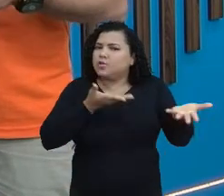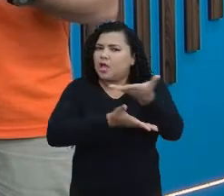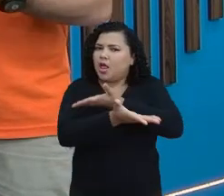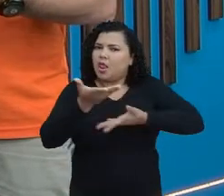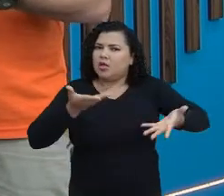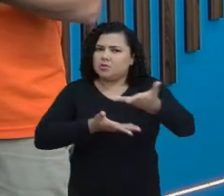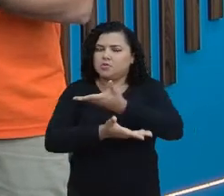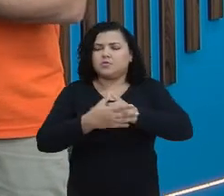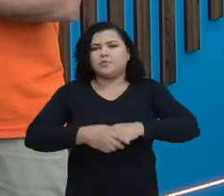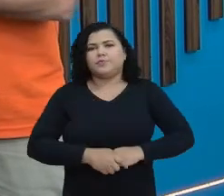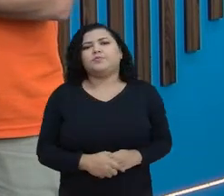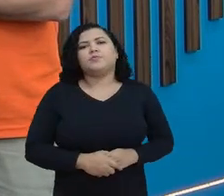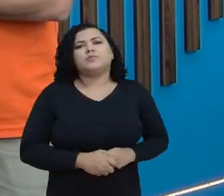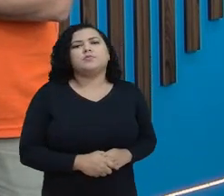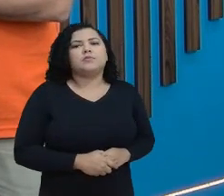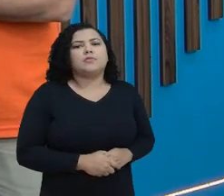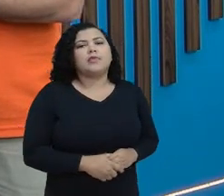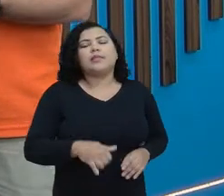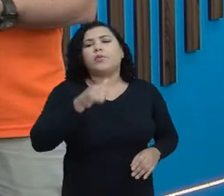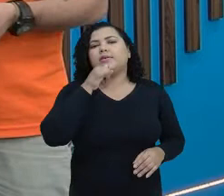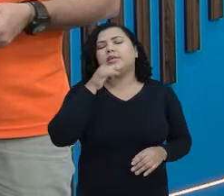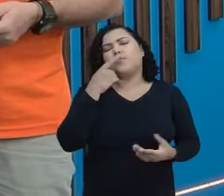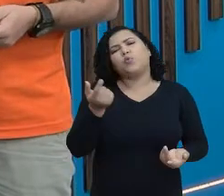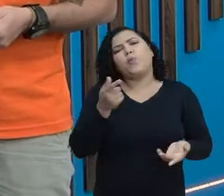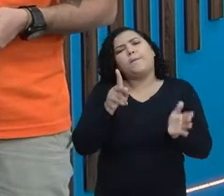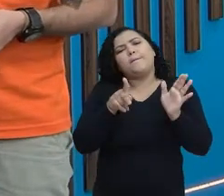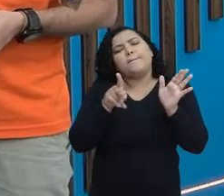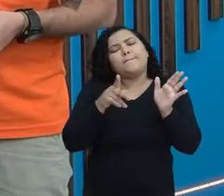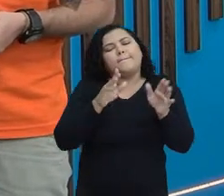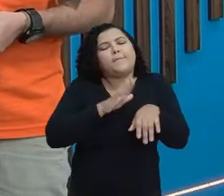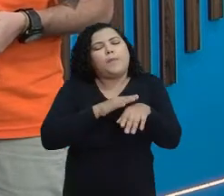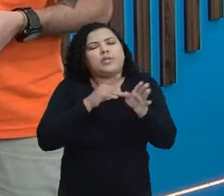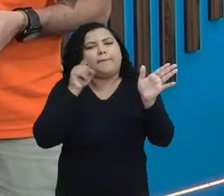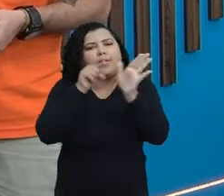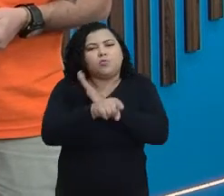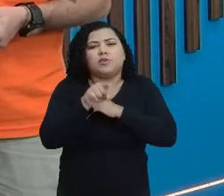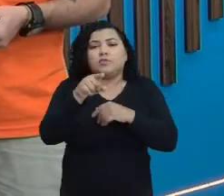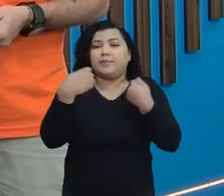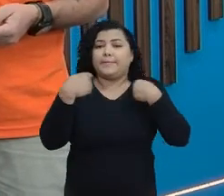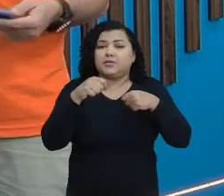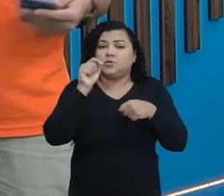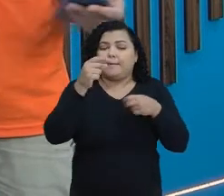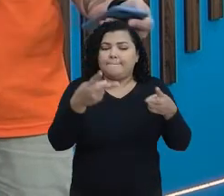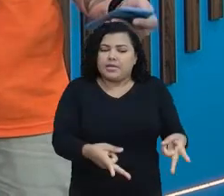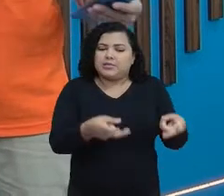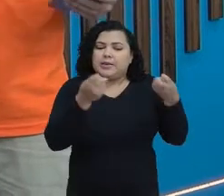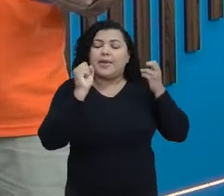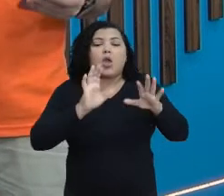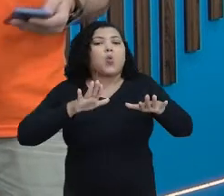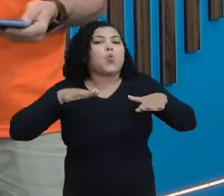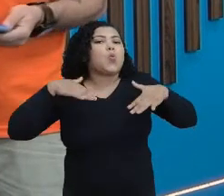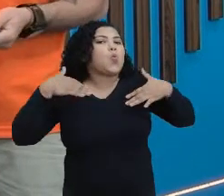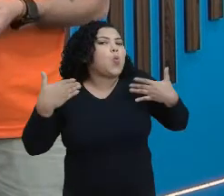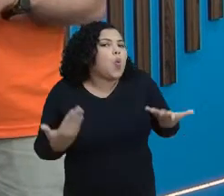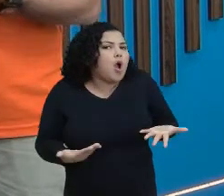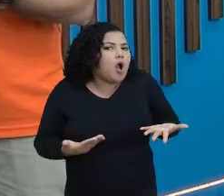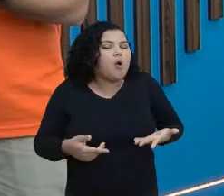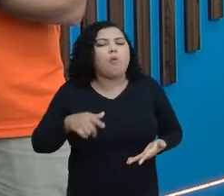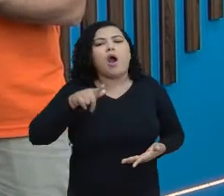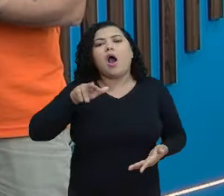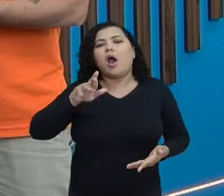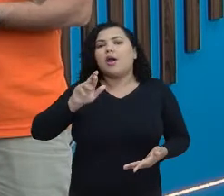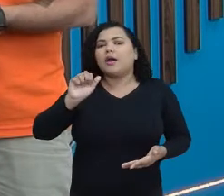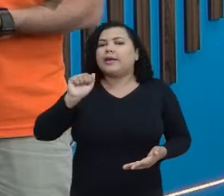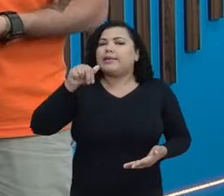quem são as grandezas do problema. Depois que você identificar quem são as grandezas, lembra, grandeza é tudo que pode